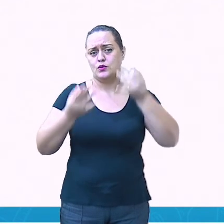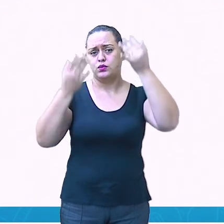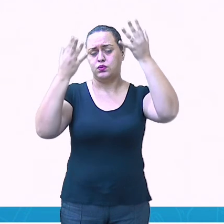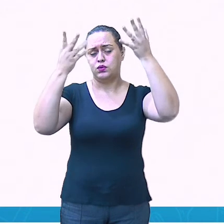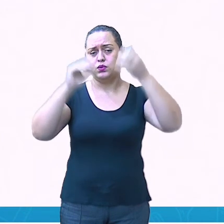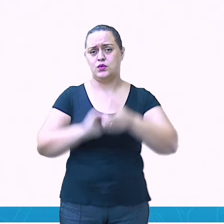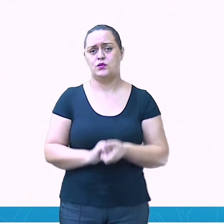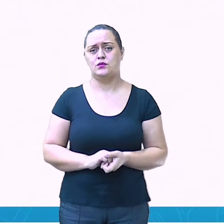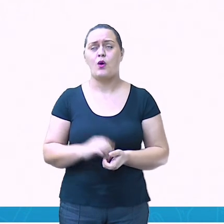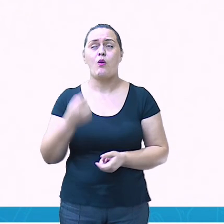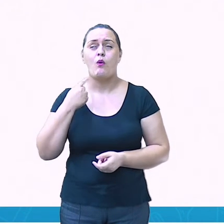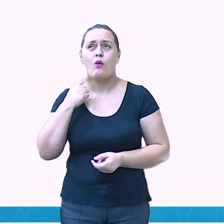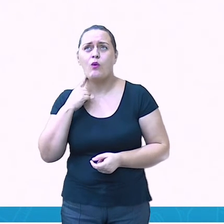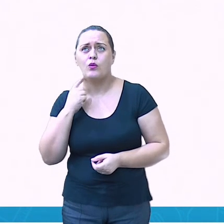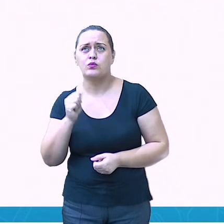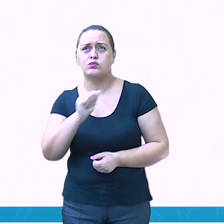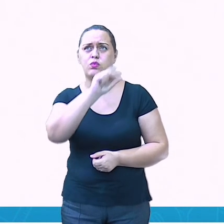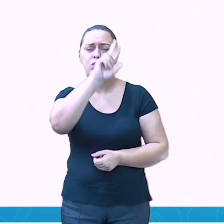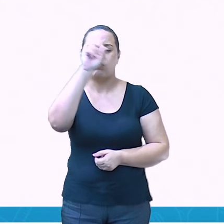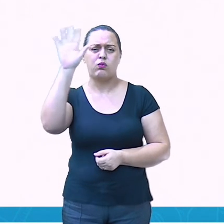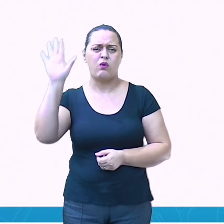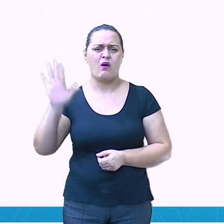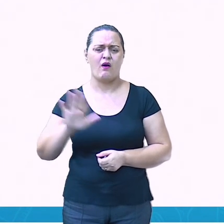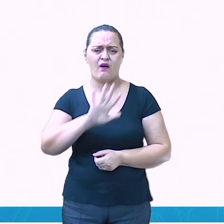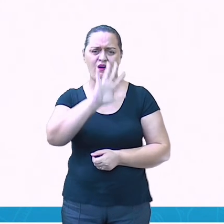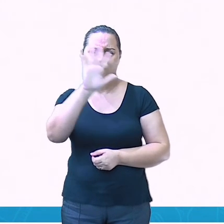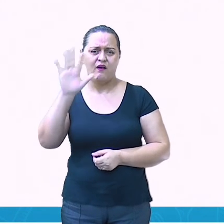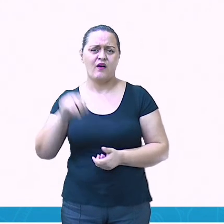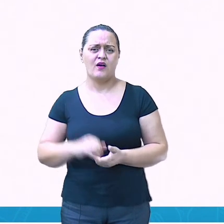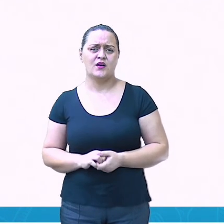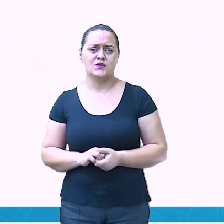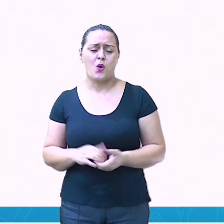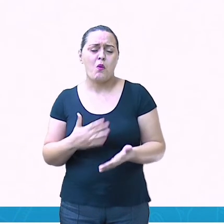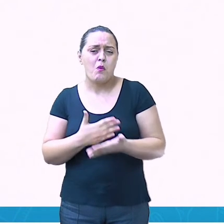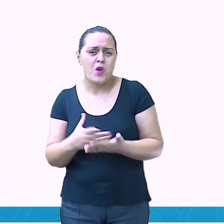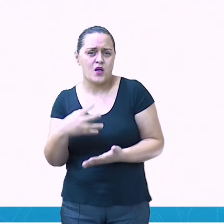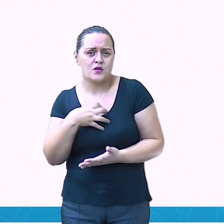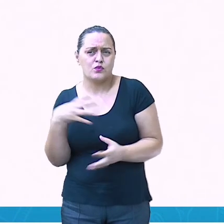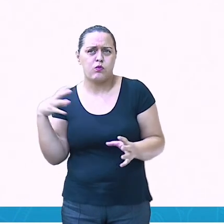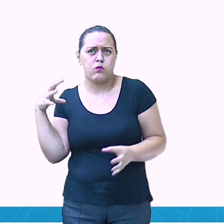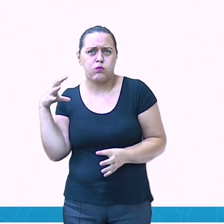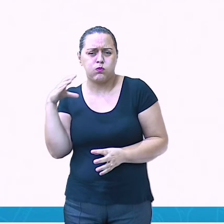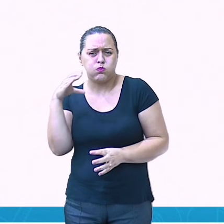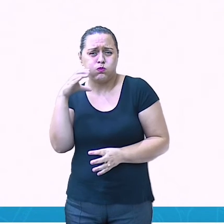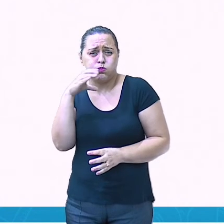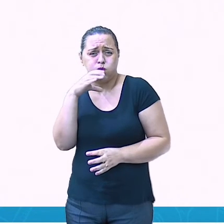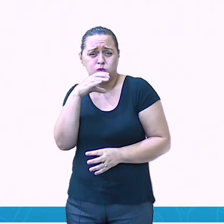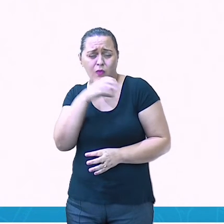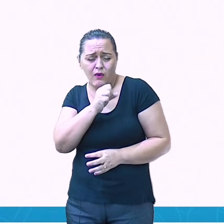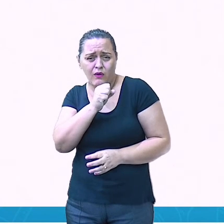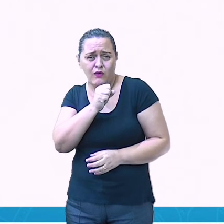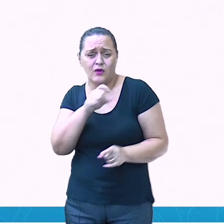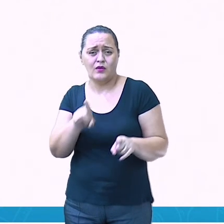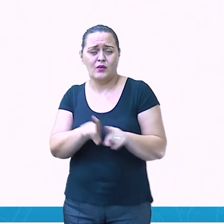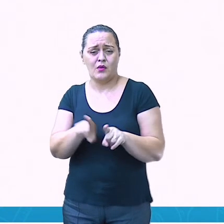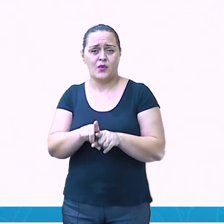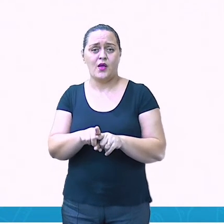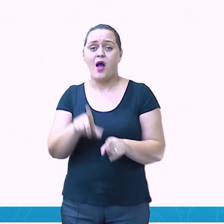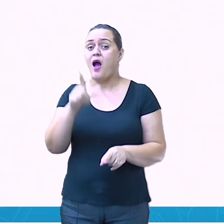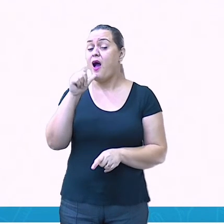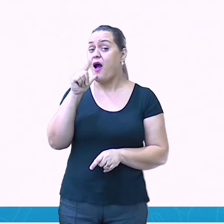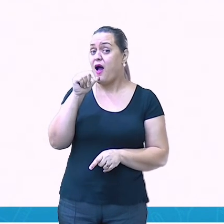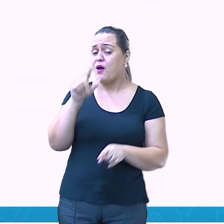aí efeito estufa, aquecimento global, a escassez, né, muitas vezes da água. Então,